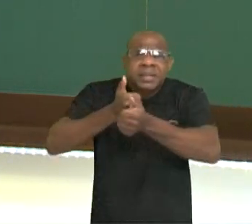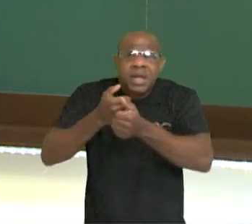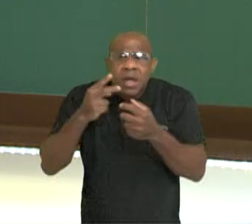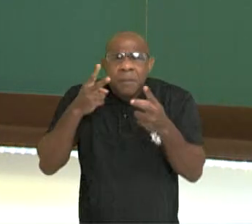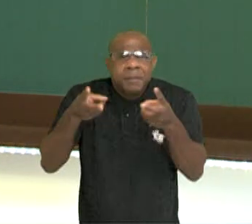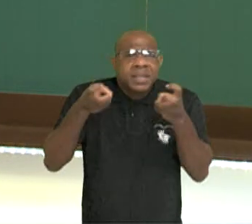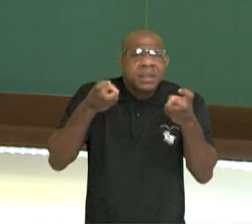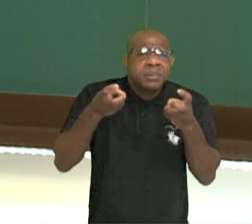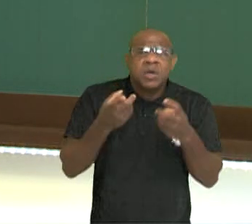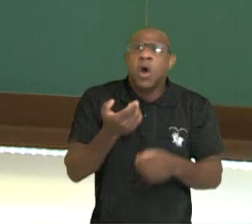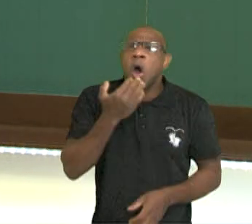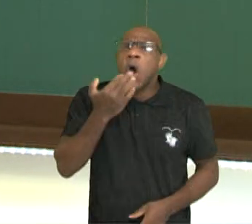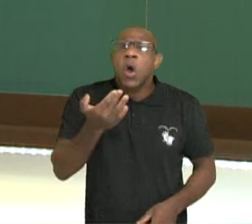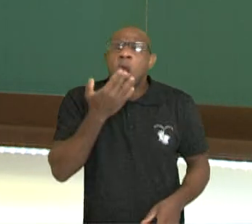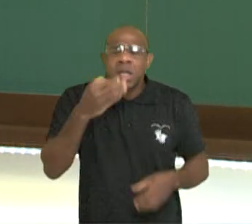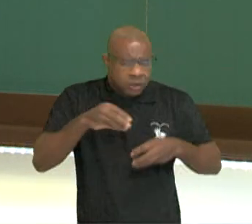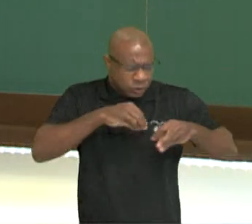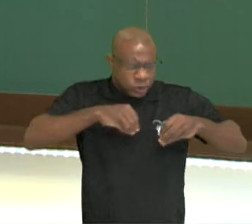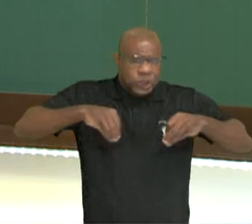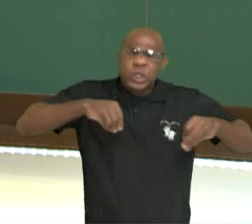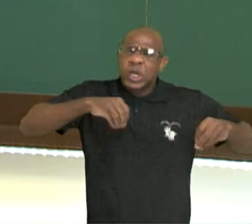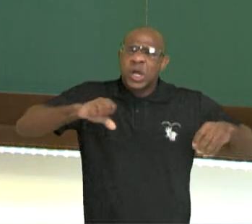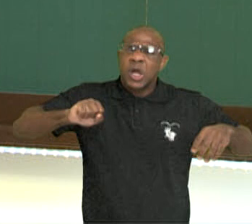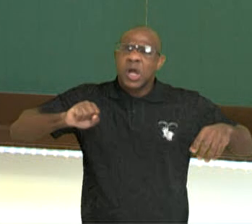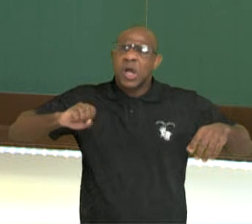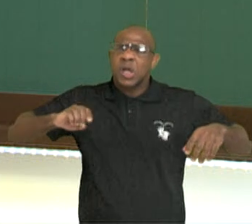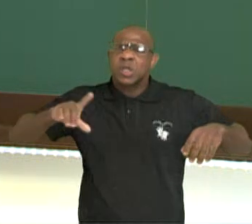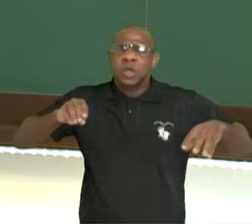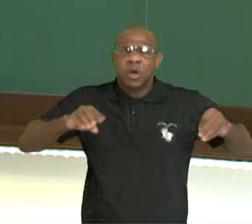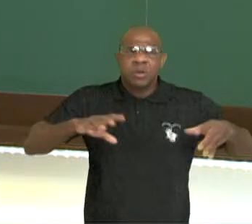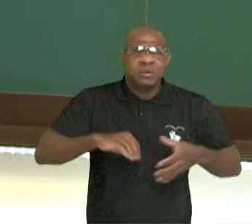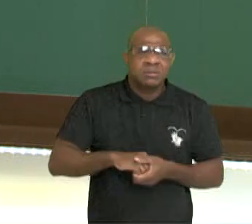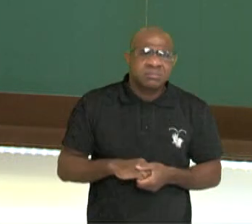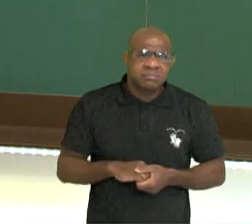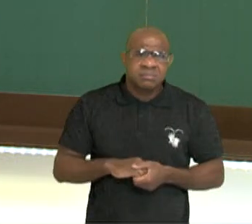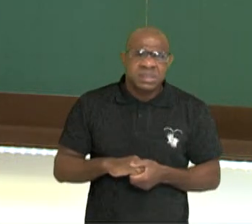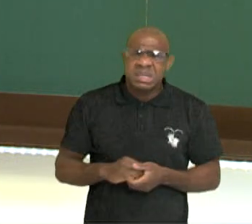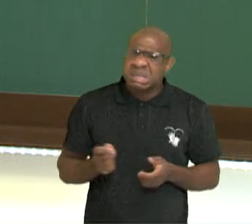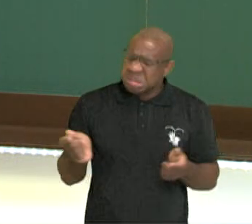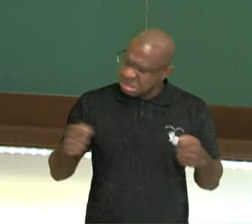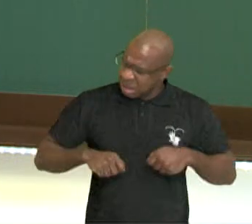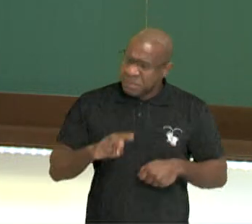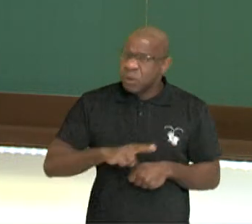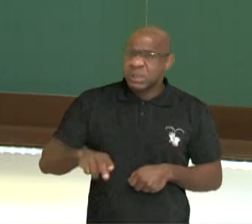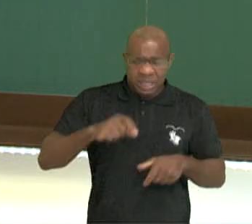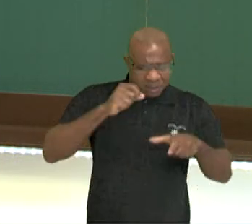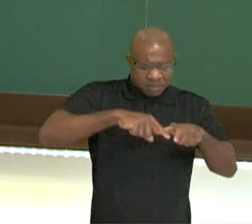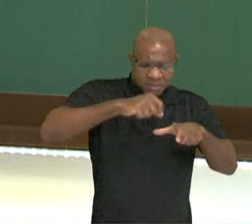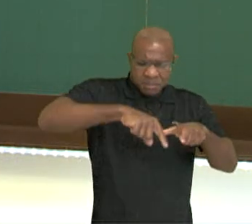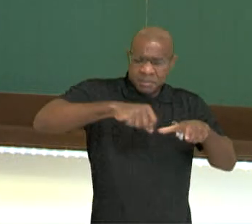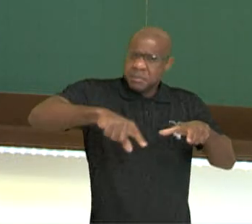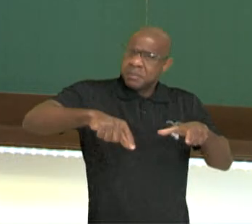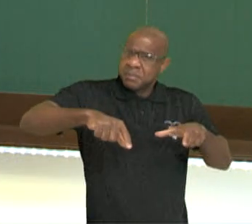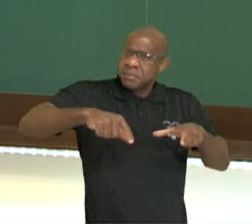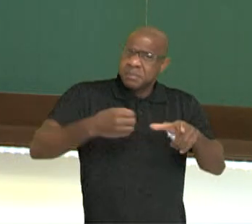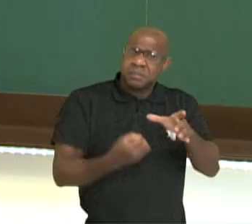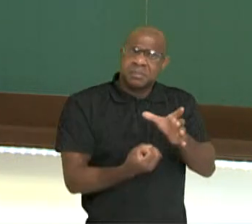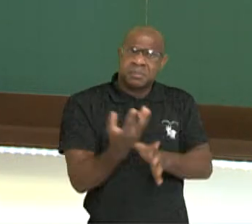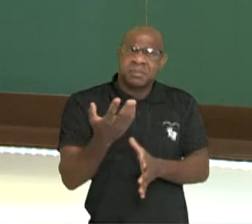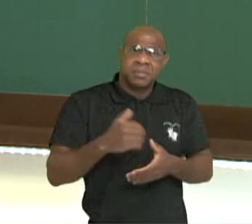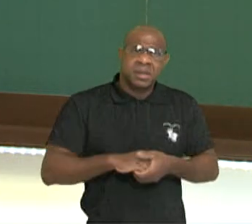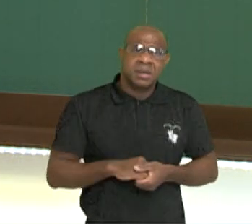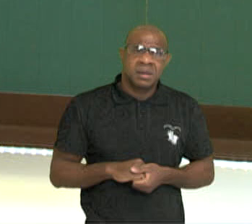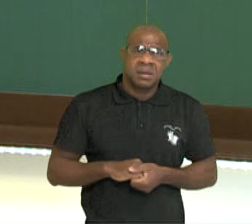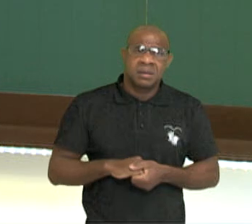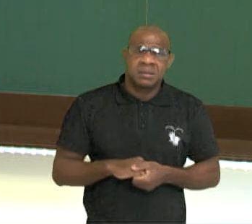vejo a coloração do solo. Será que dá para usar para a agricultura? Meio difícil, porque tem esse degrau.